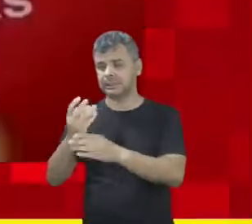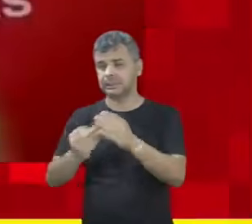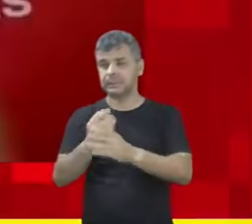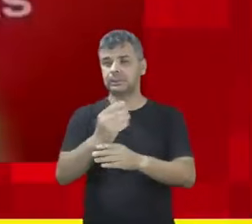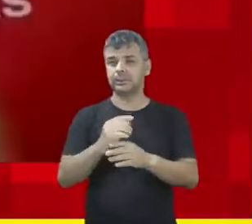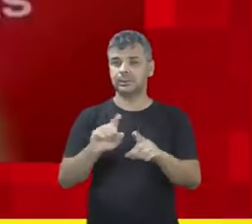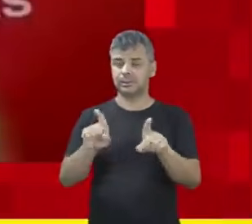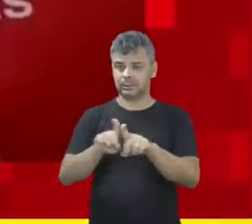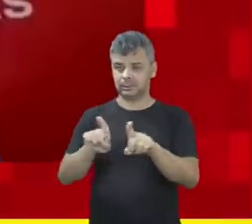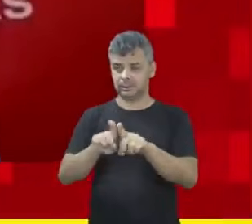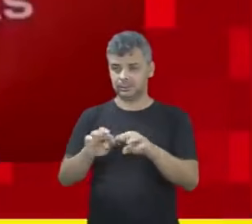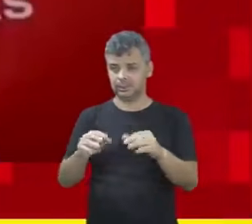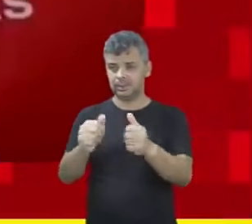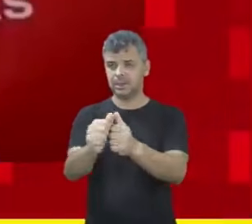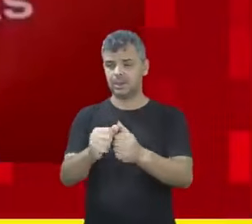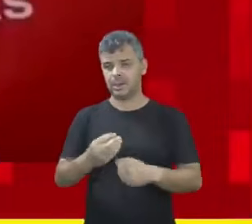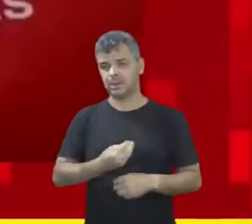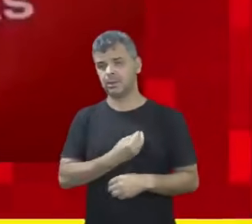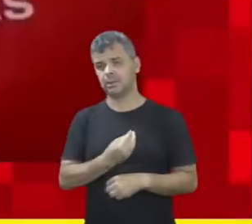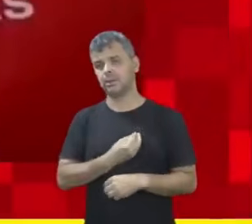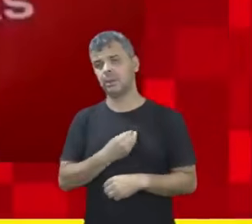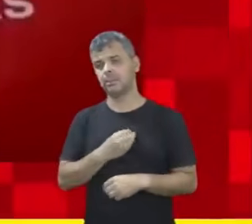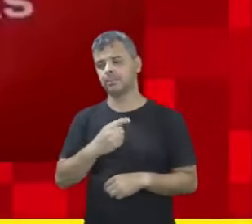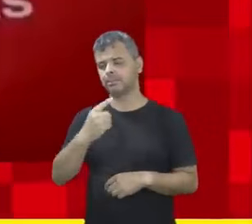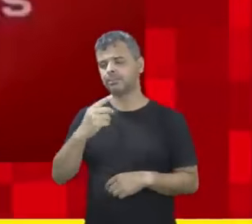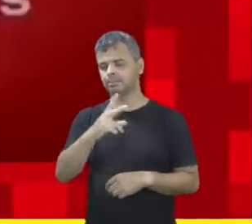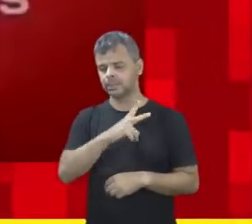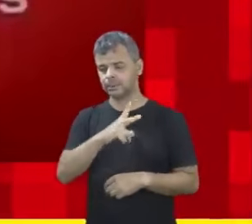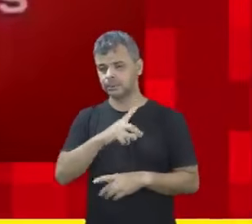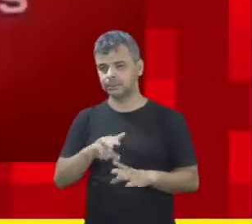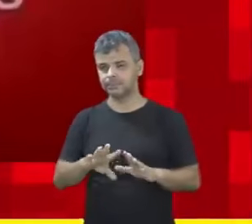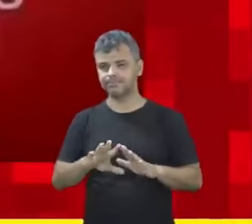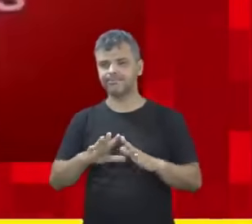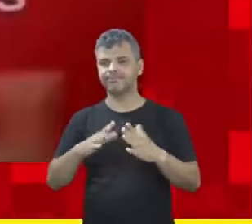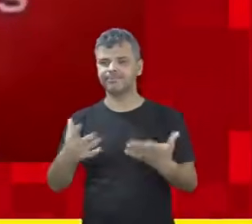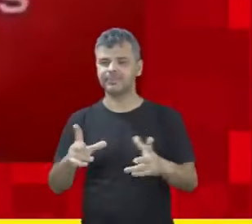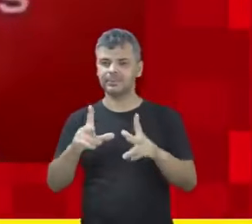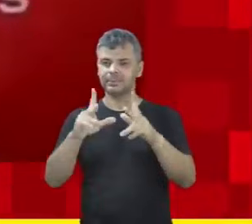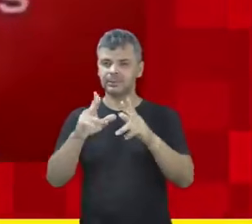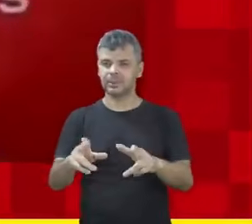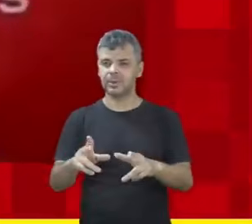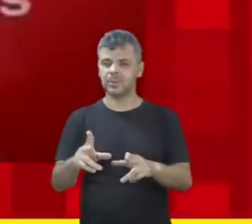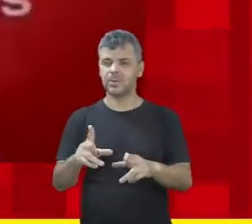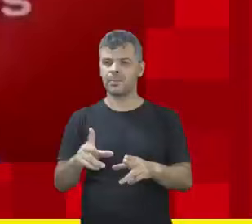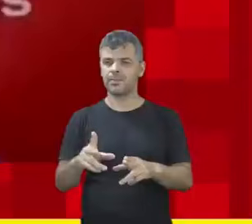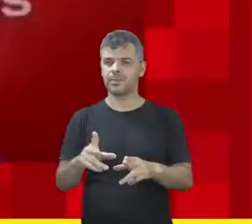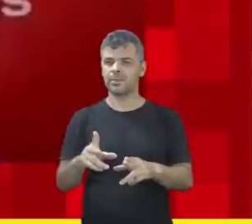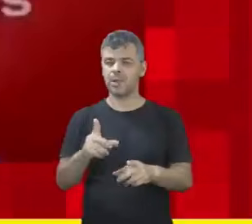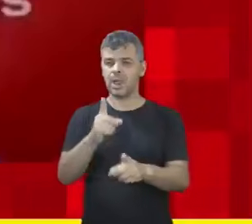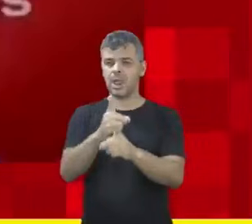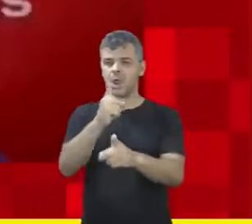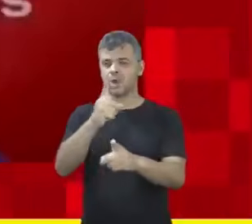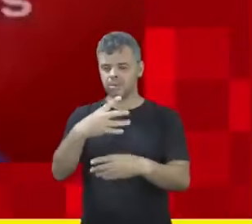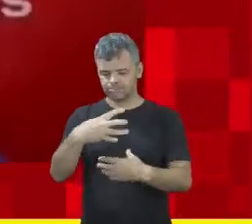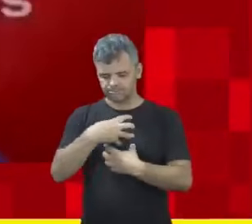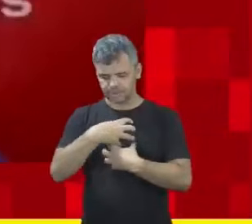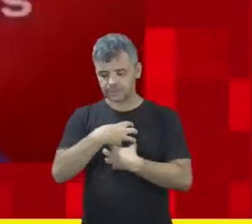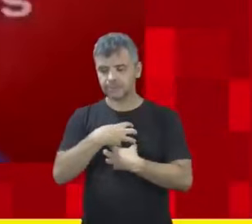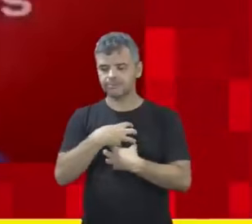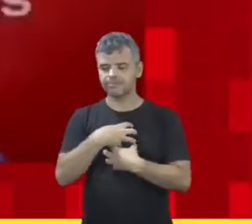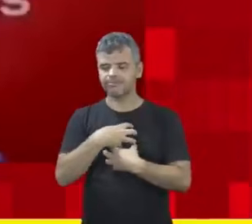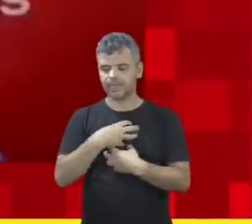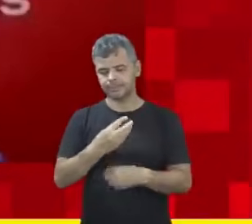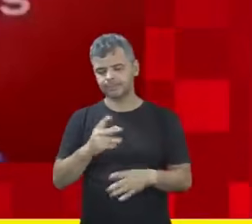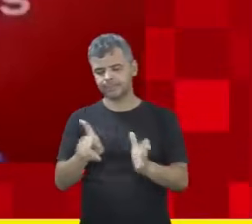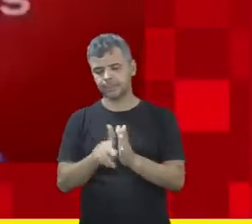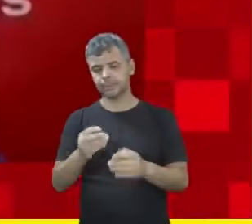produtivo e também para a sua vida mesmo pessoal, como achar um sentido, né, para a sua vida, e a gente vê o quanto